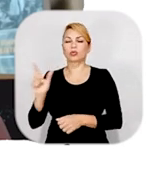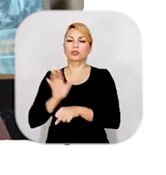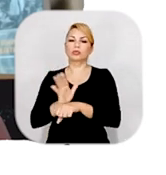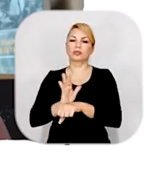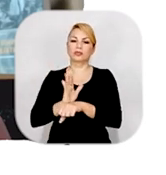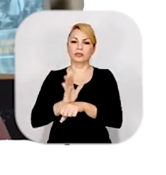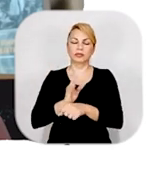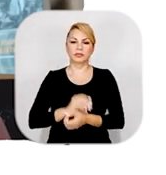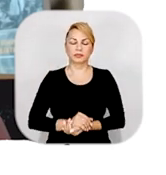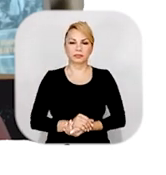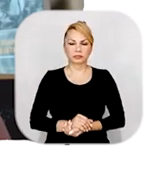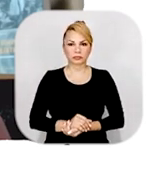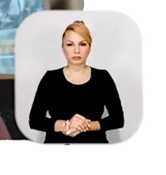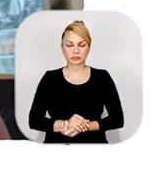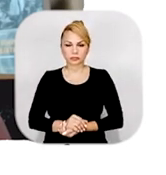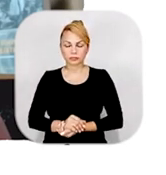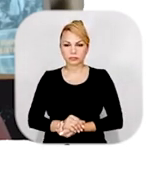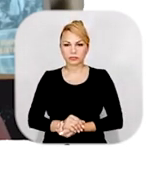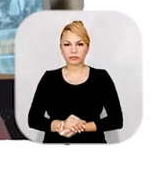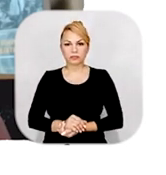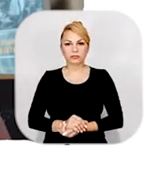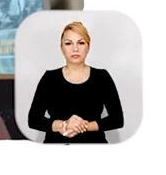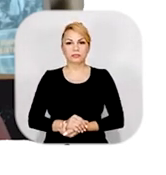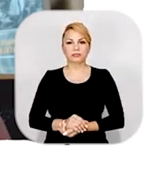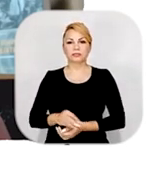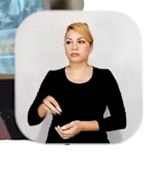Marta, o filme te procurou.